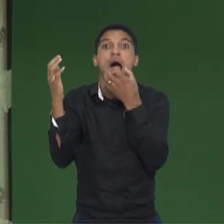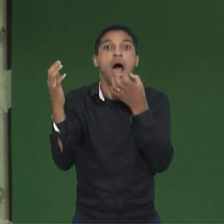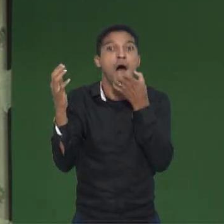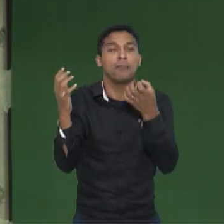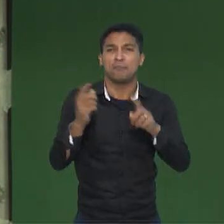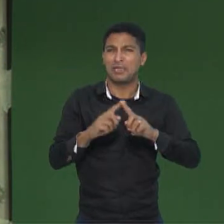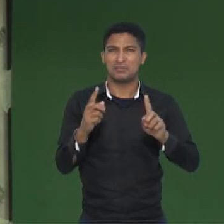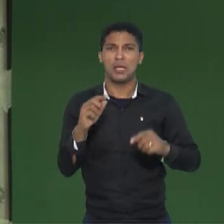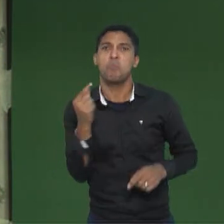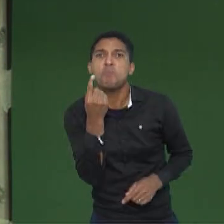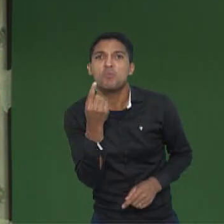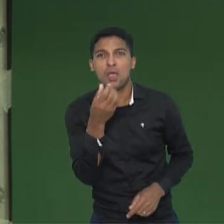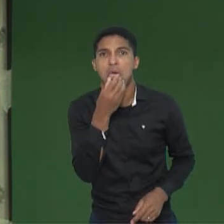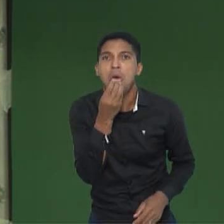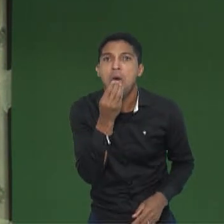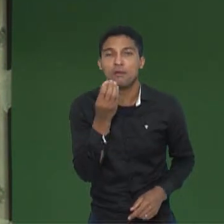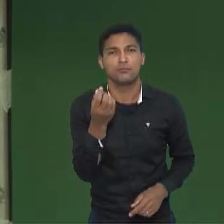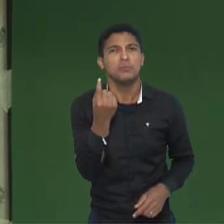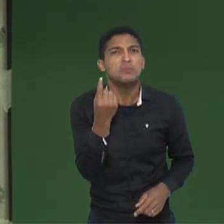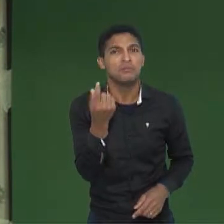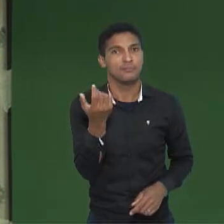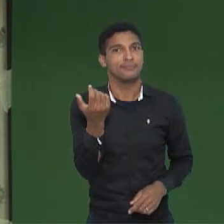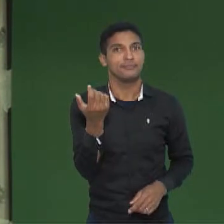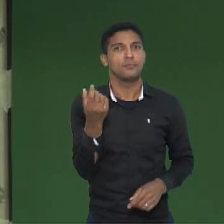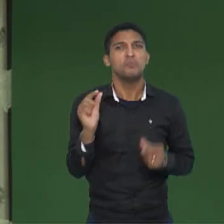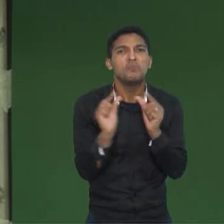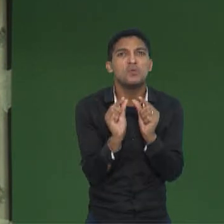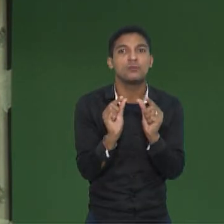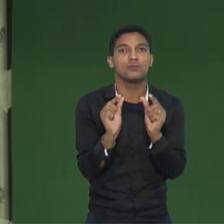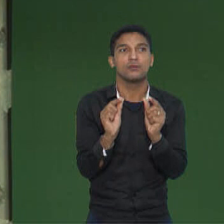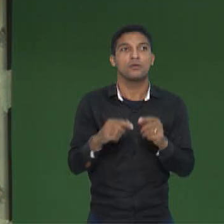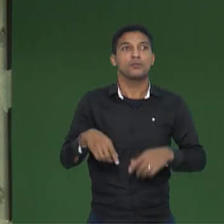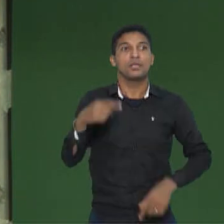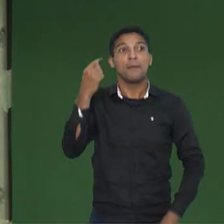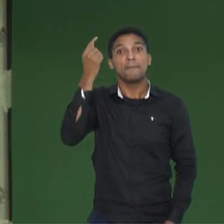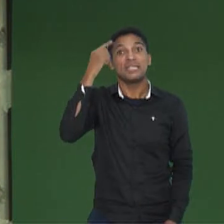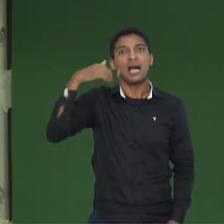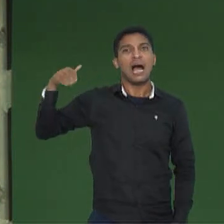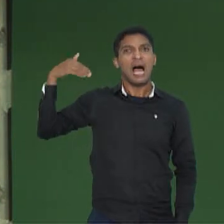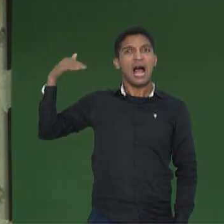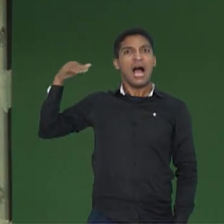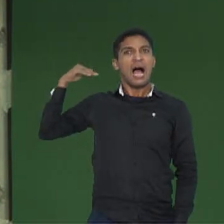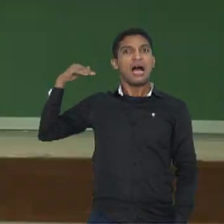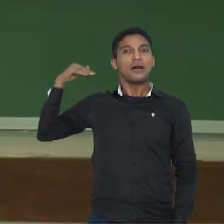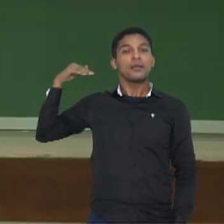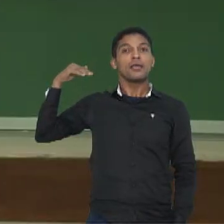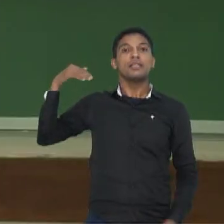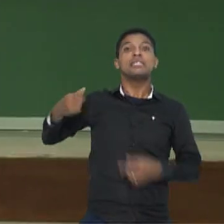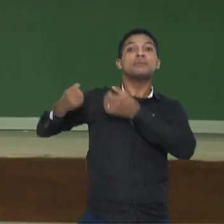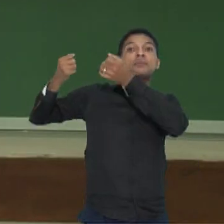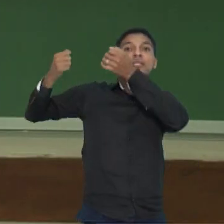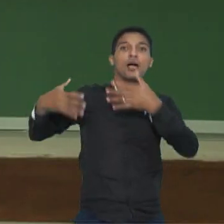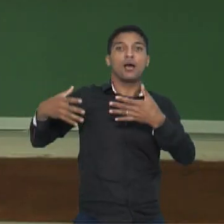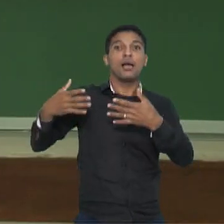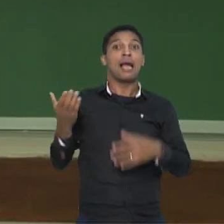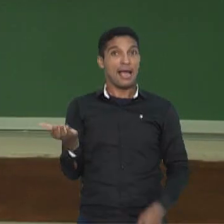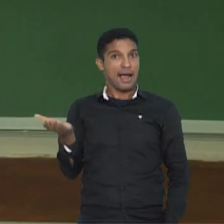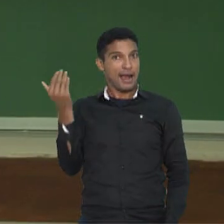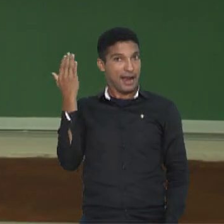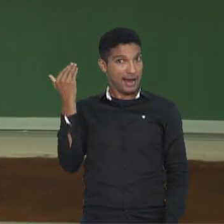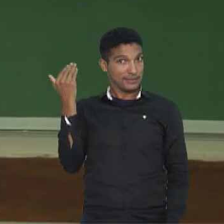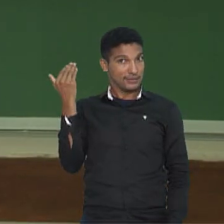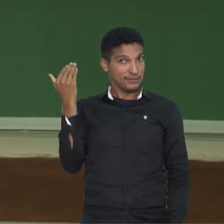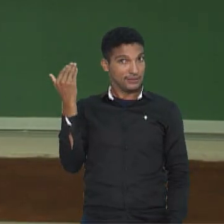sedentarização. Você tem que fazer essa retomada, pensar em todo esse processo. Porque explica quem nós